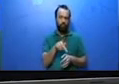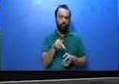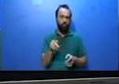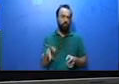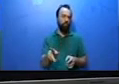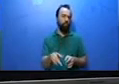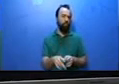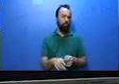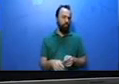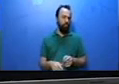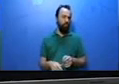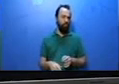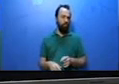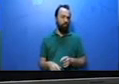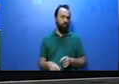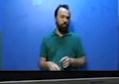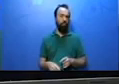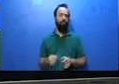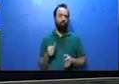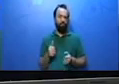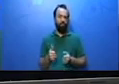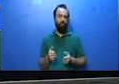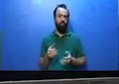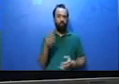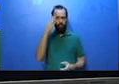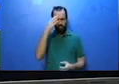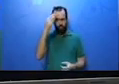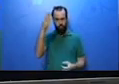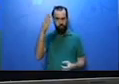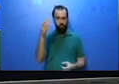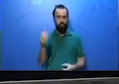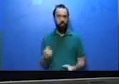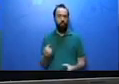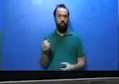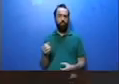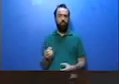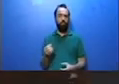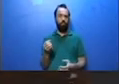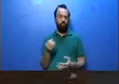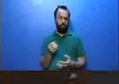irá lhe ajudar, ok? Muito obrigada e uma boa aula.